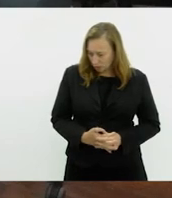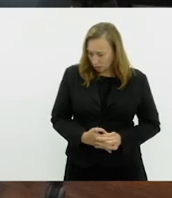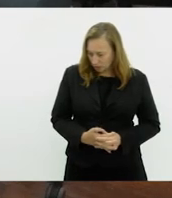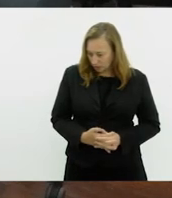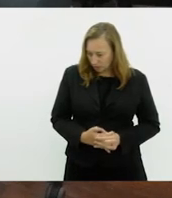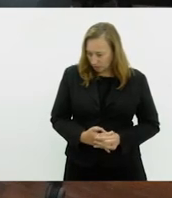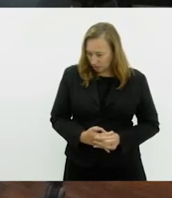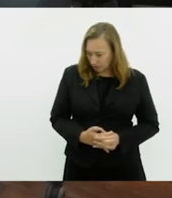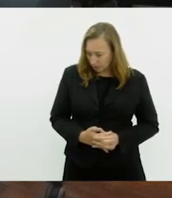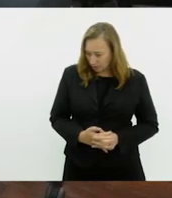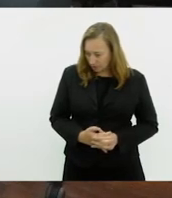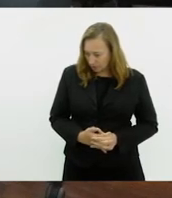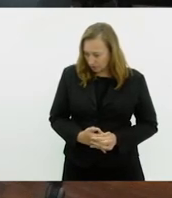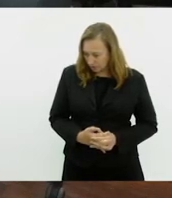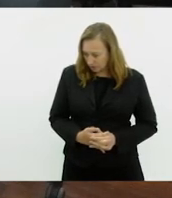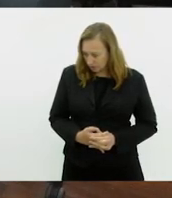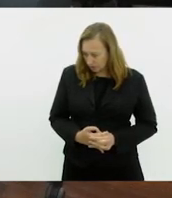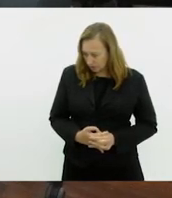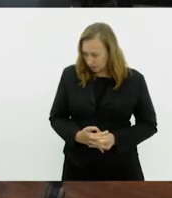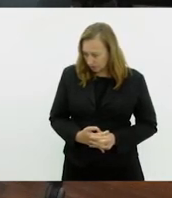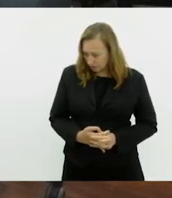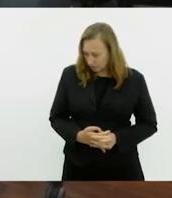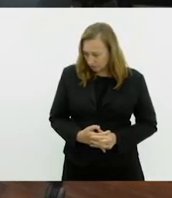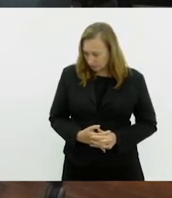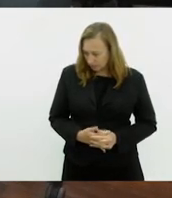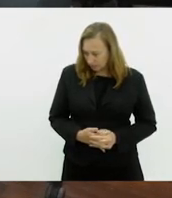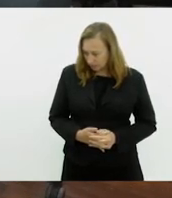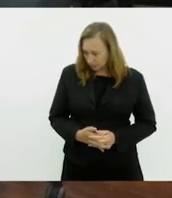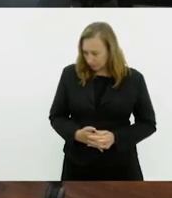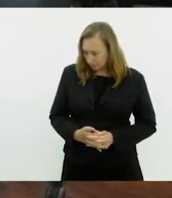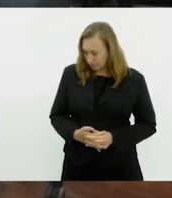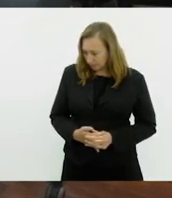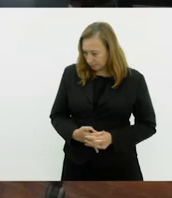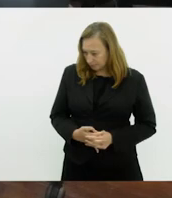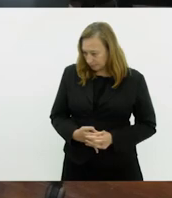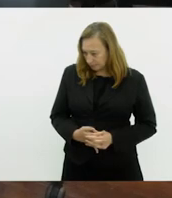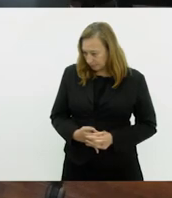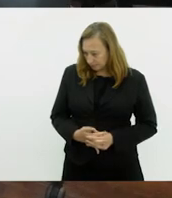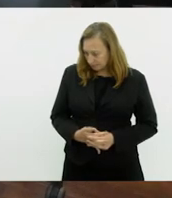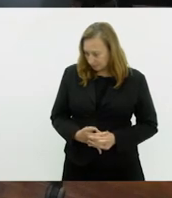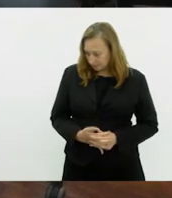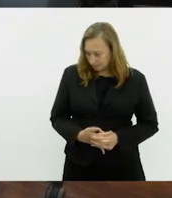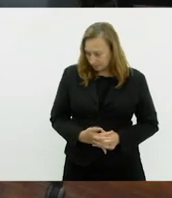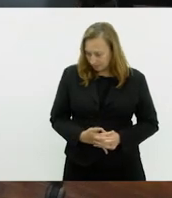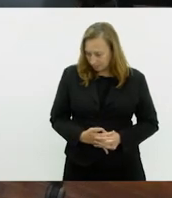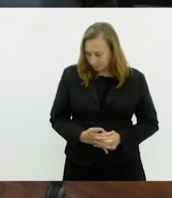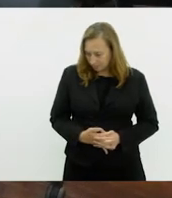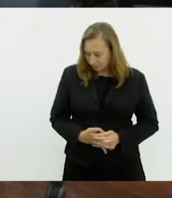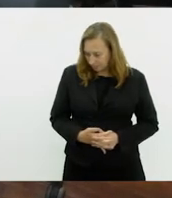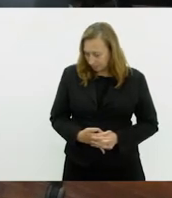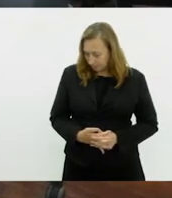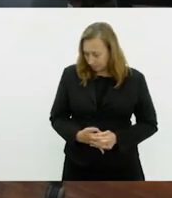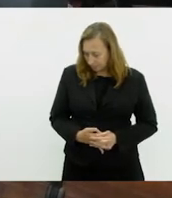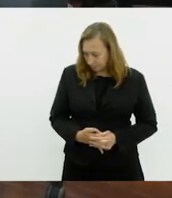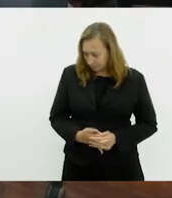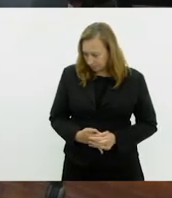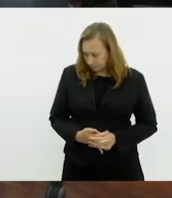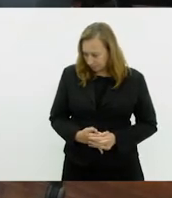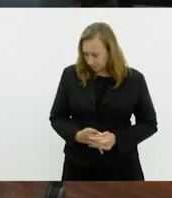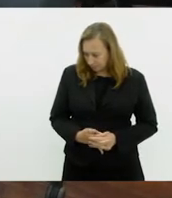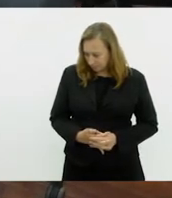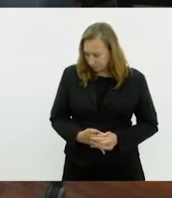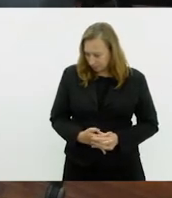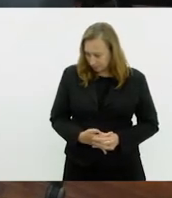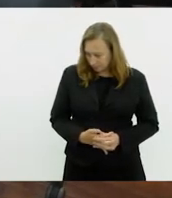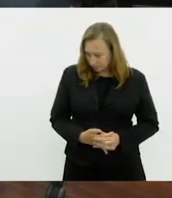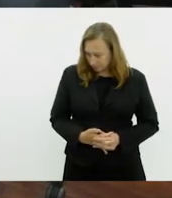ele era era do LGBT e eu consegui pegar as fotos e o promotor que tava lá no dia ele teve uma